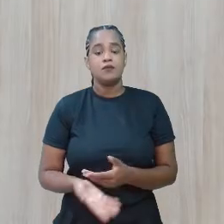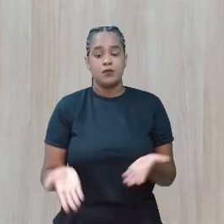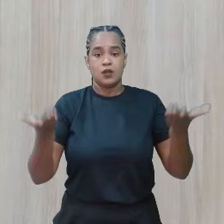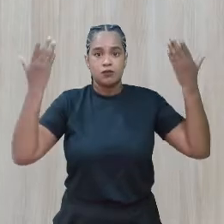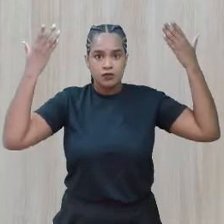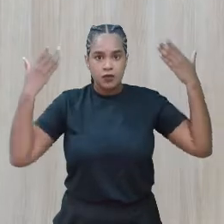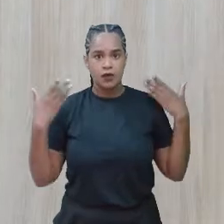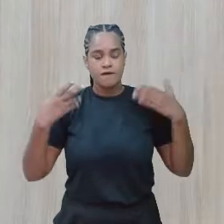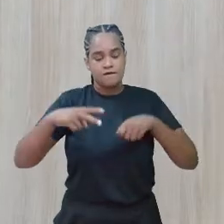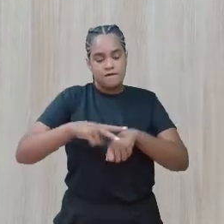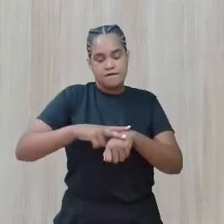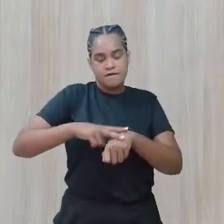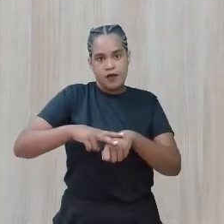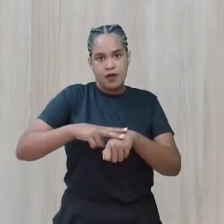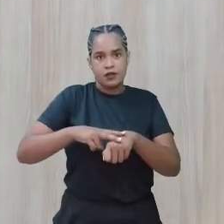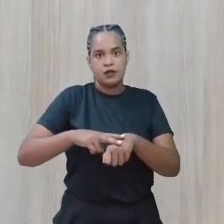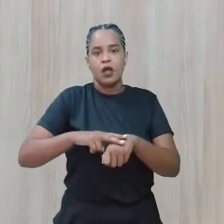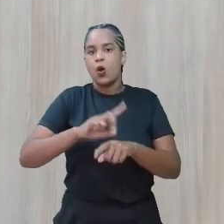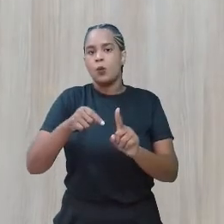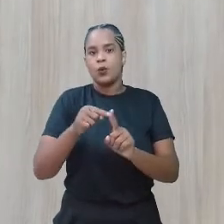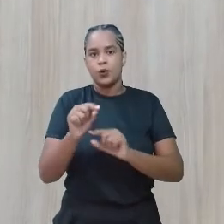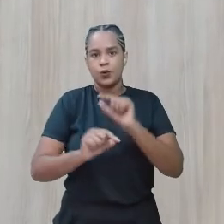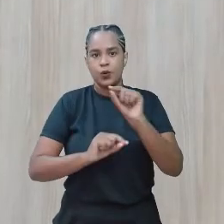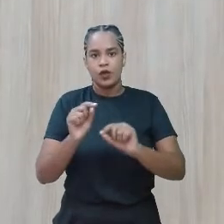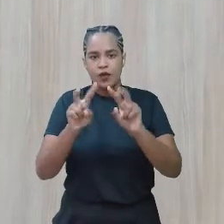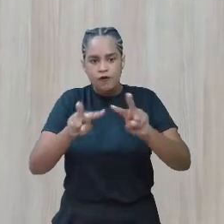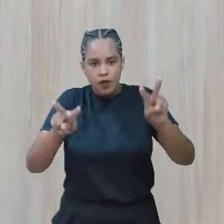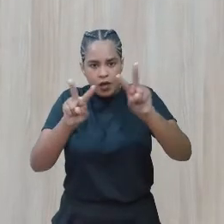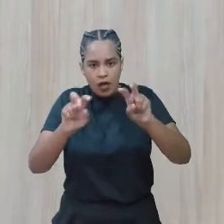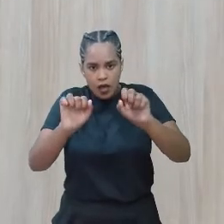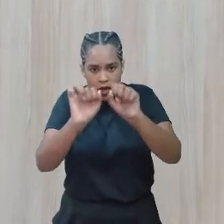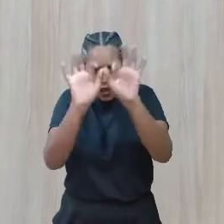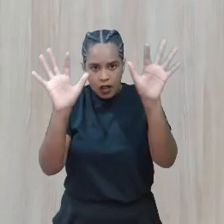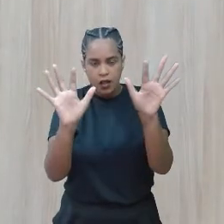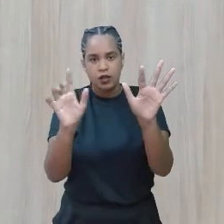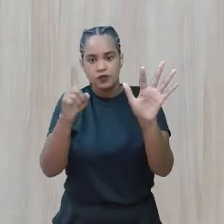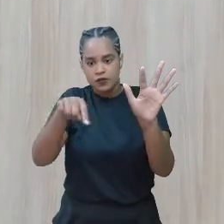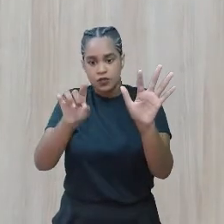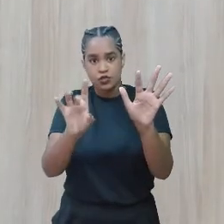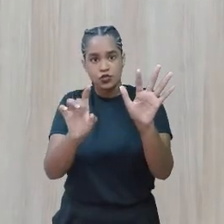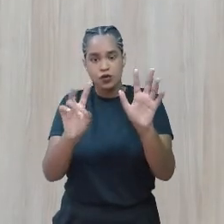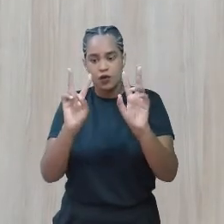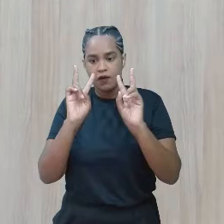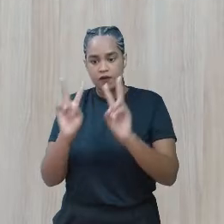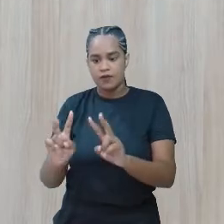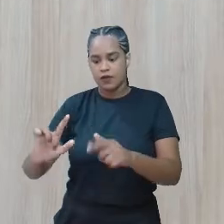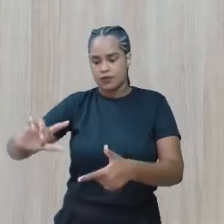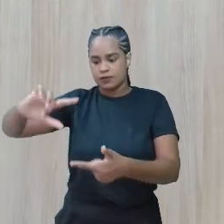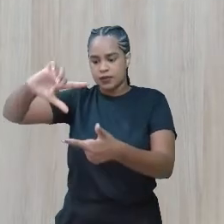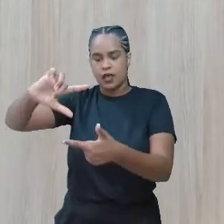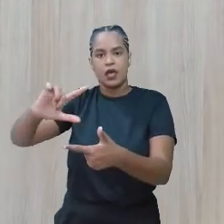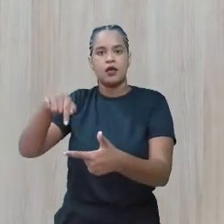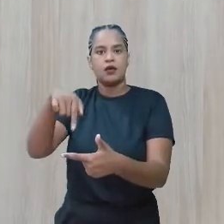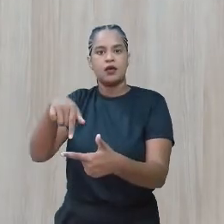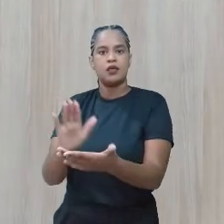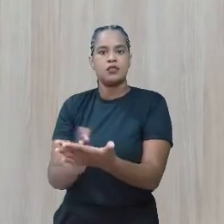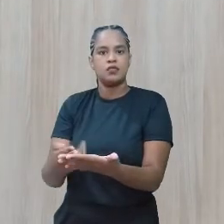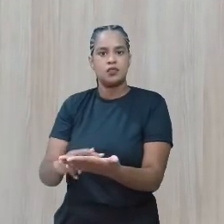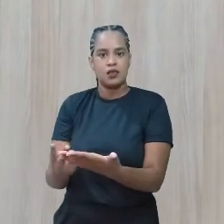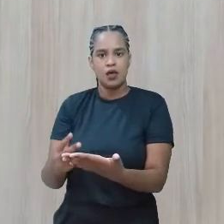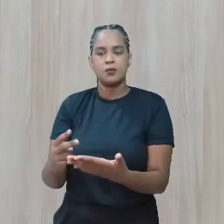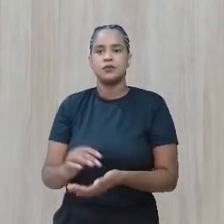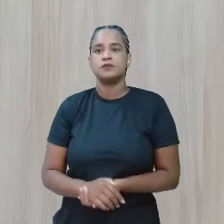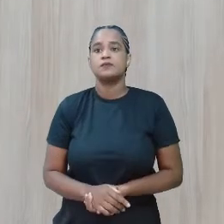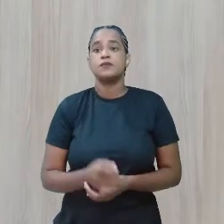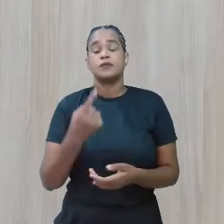atrapalhando aí a visão de vocês e que vocês possam ver só realmente o intérprete falando. Aqui eu estou